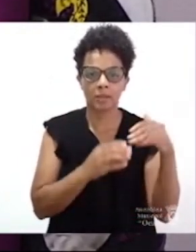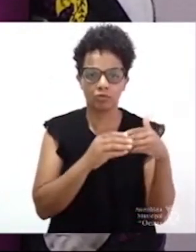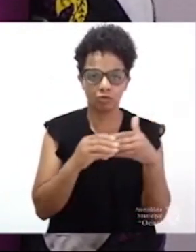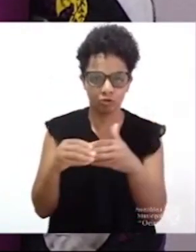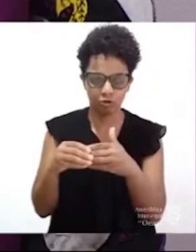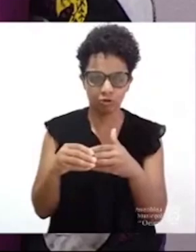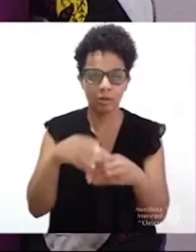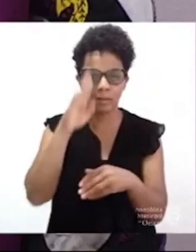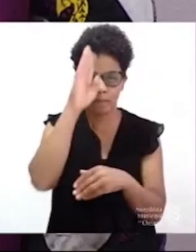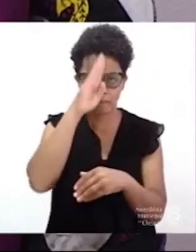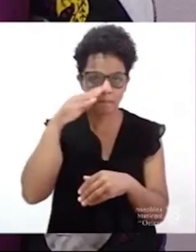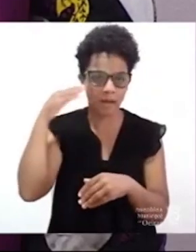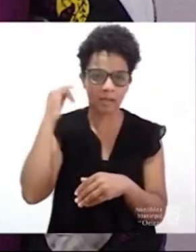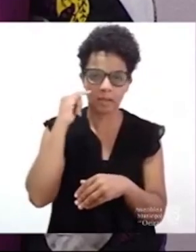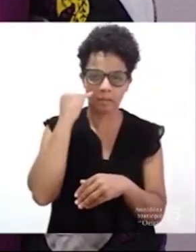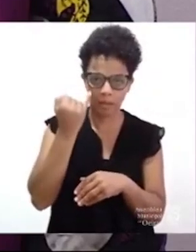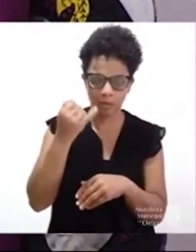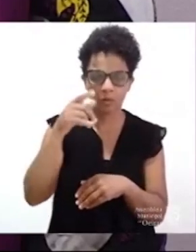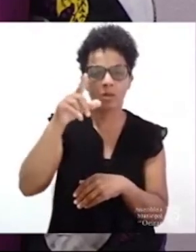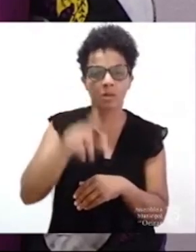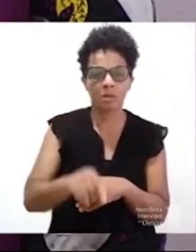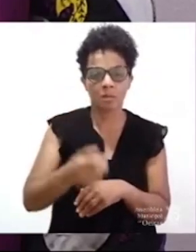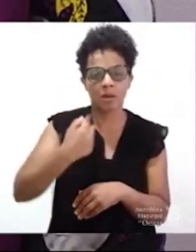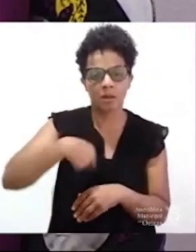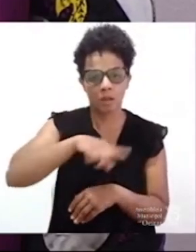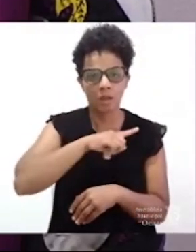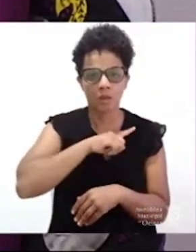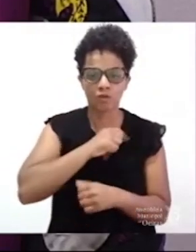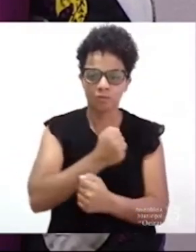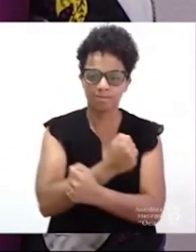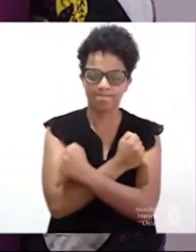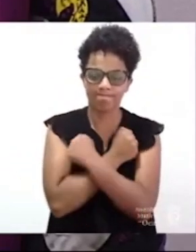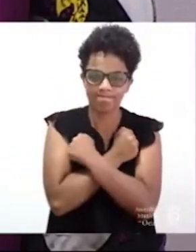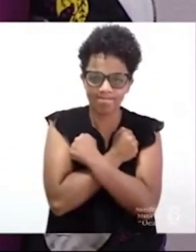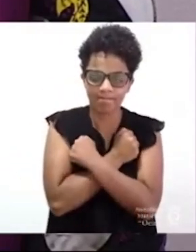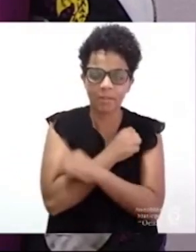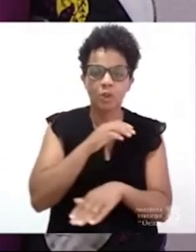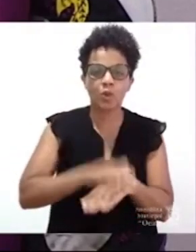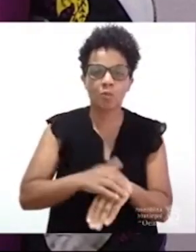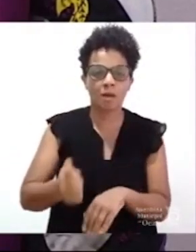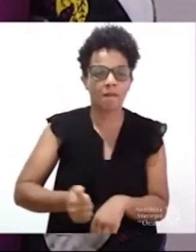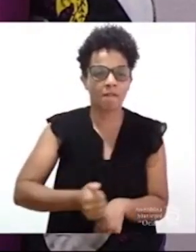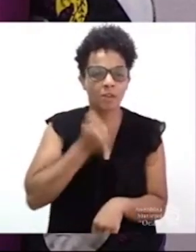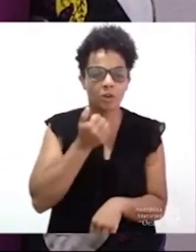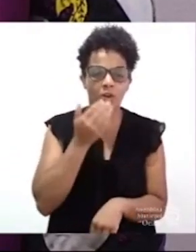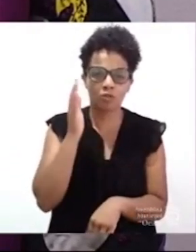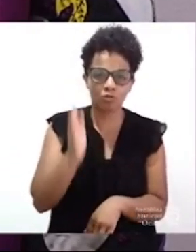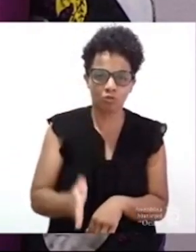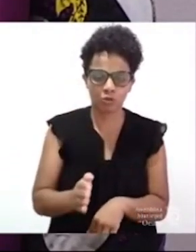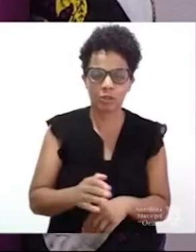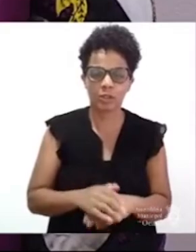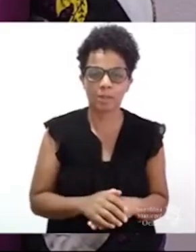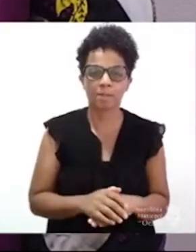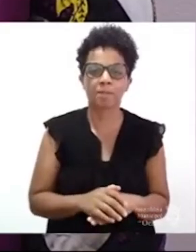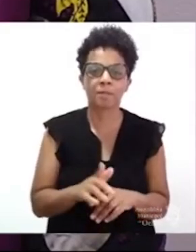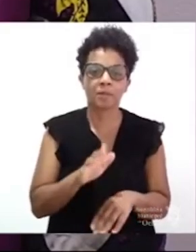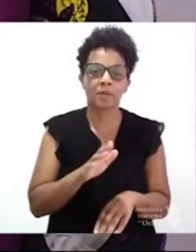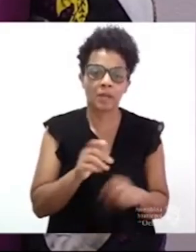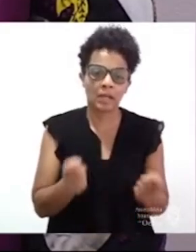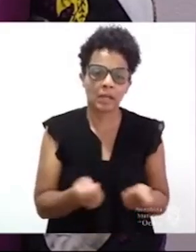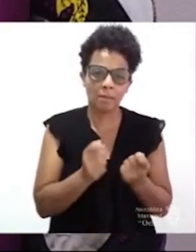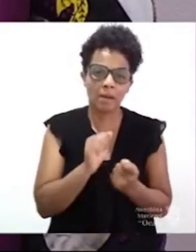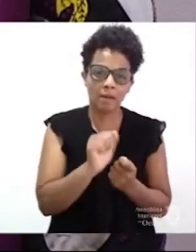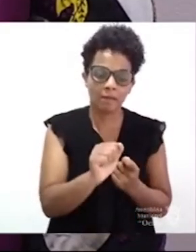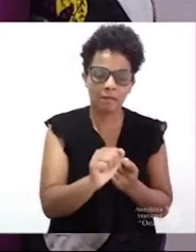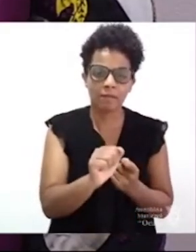Temido, a quem também enviamos um enorme abraço pela vitória merecida depois de uma campanha em que se discutiu